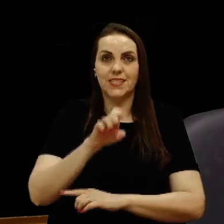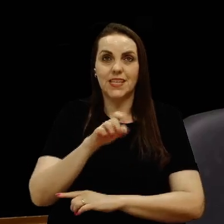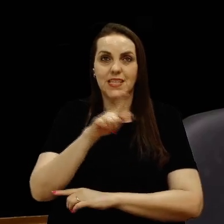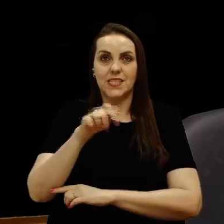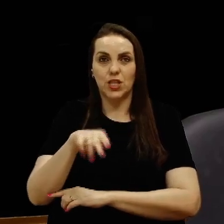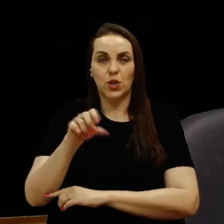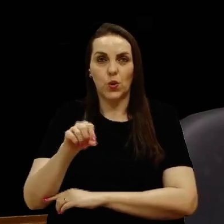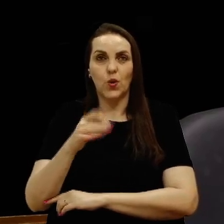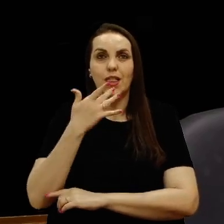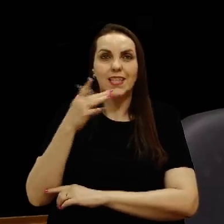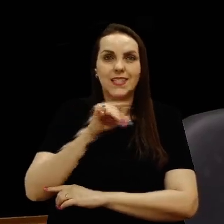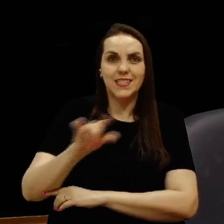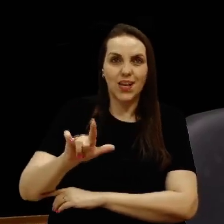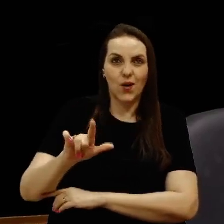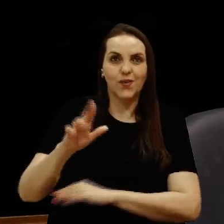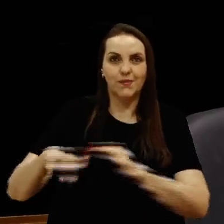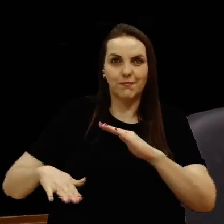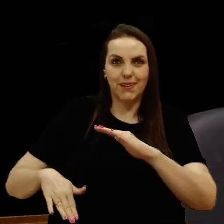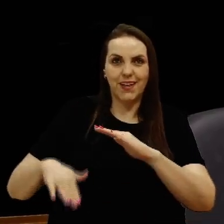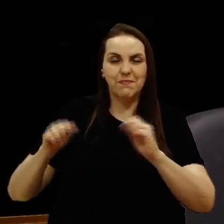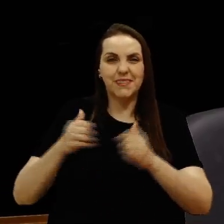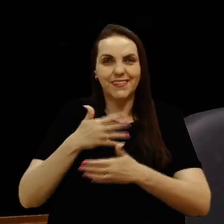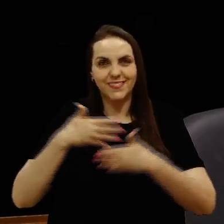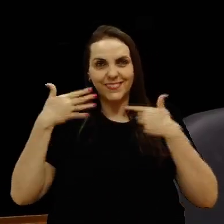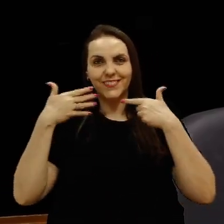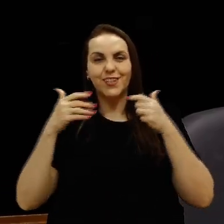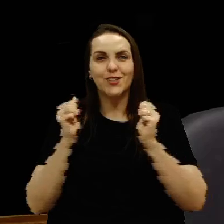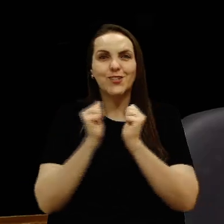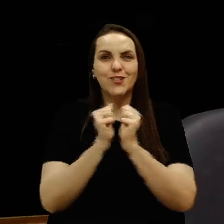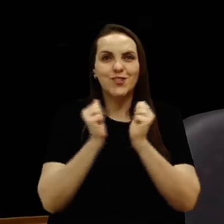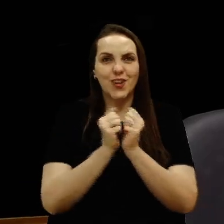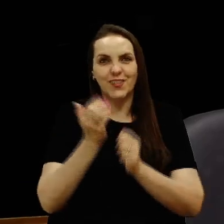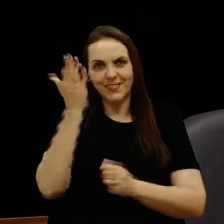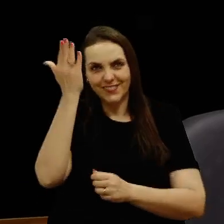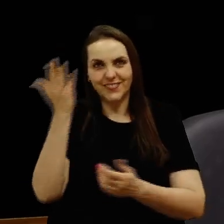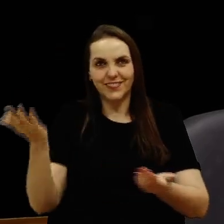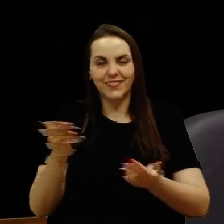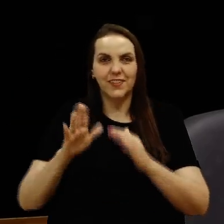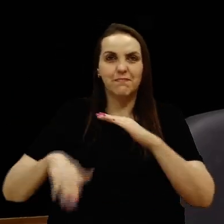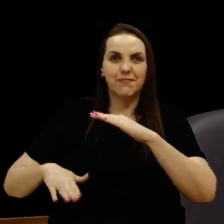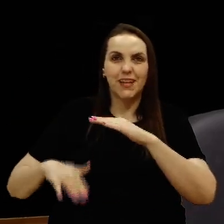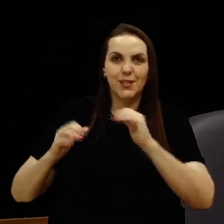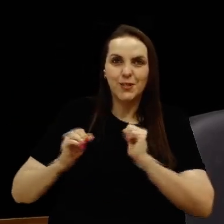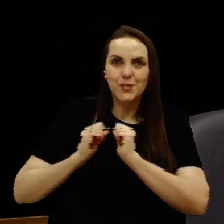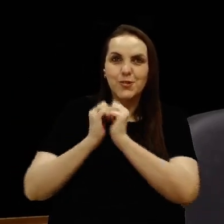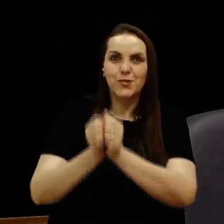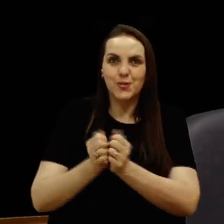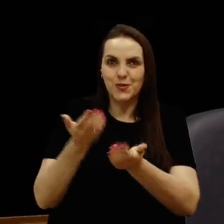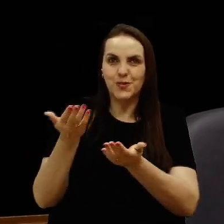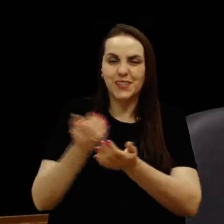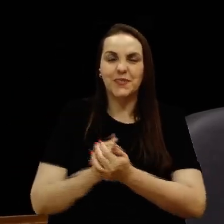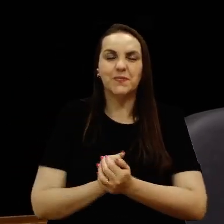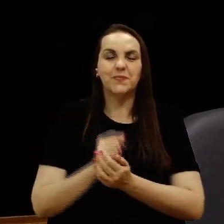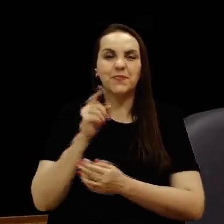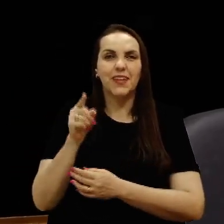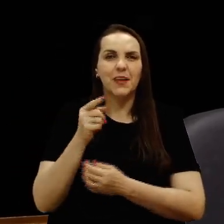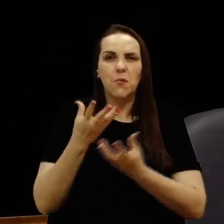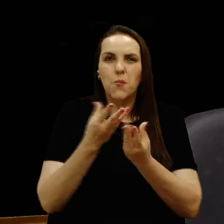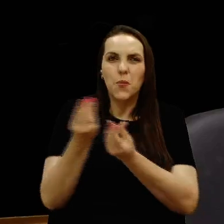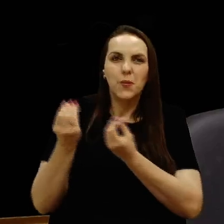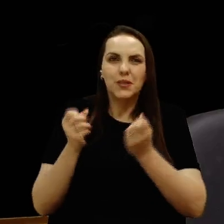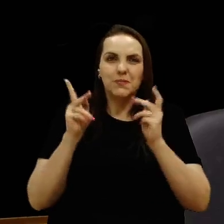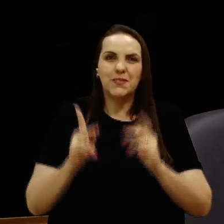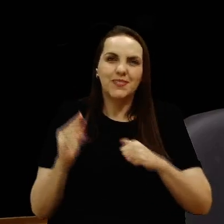vida, foi construir uma parcela da minha juventude no Arroio do Sal. E construir a minha parcela da juventude com tanta gente gentil